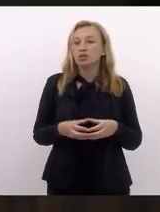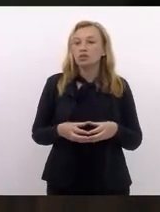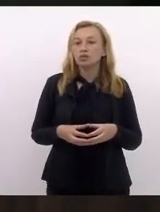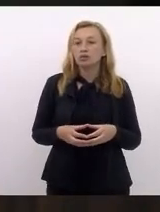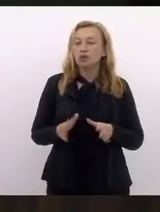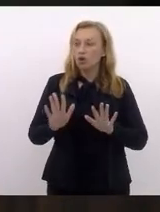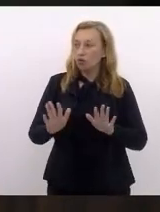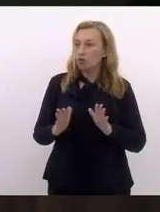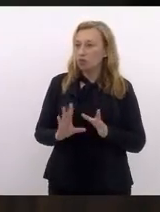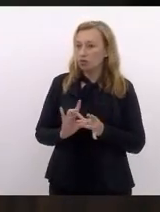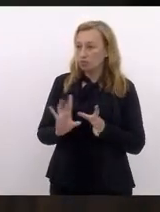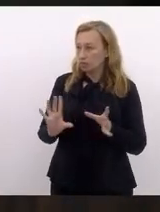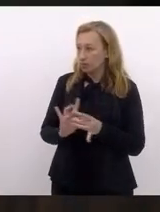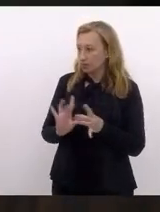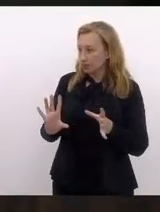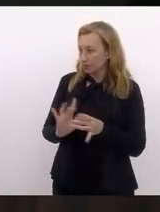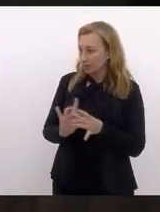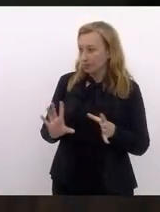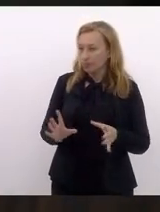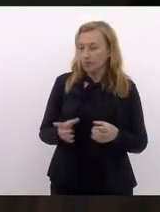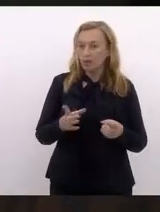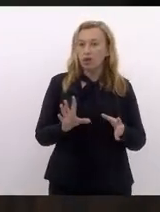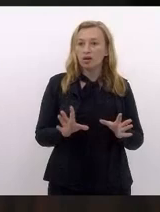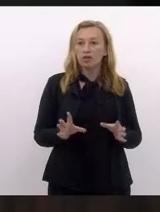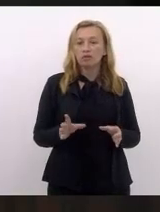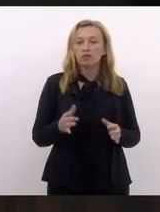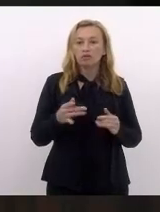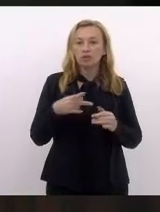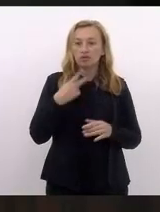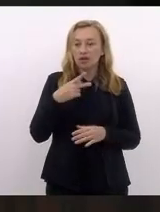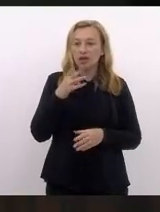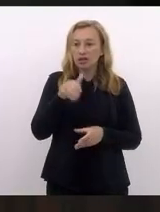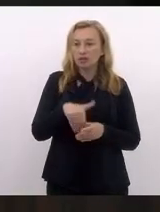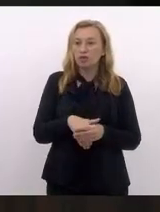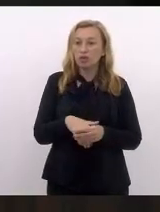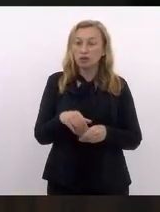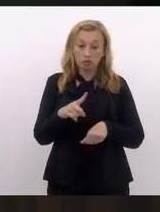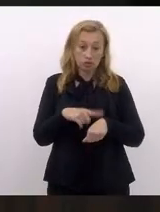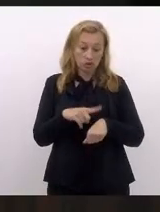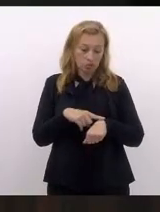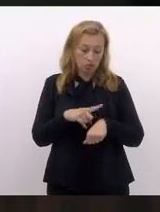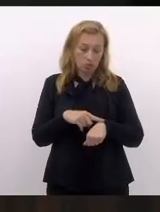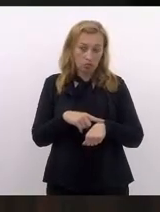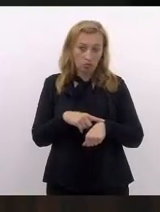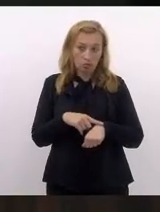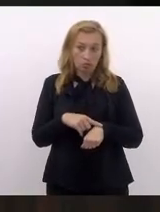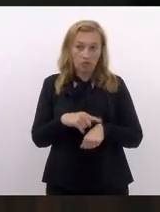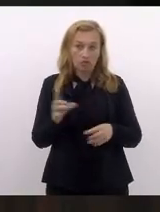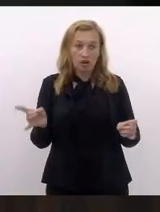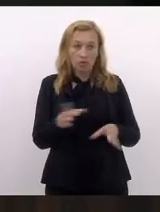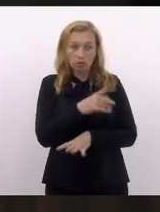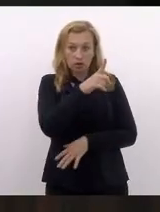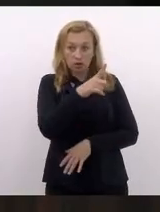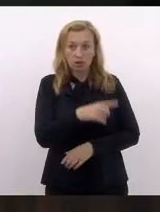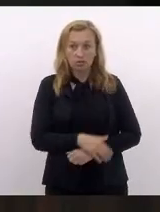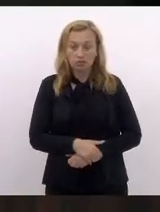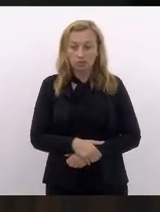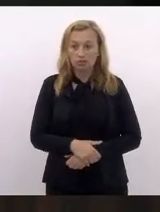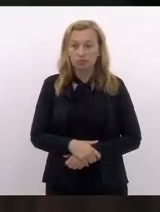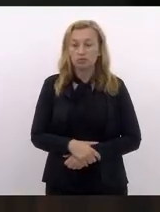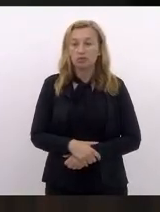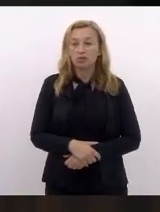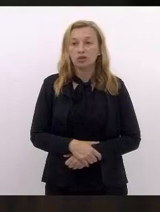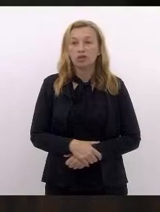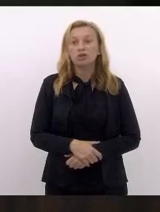não eu vou abrir eu vou abrir para para teclado avó tu aí ganha o tempo para ficar pronta aí tá ok